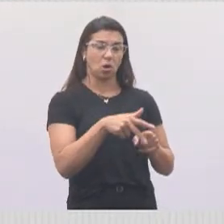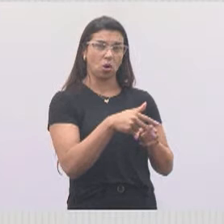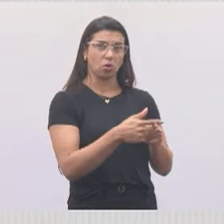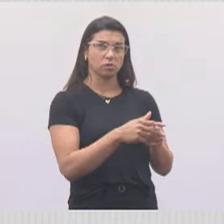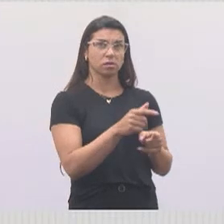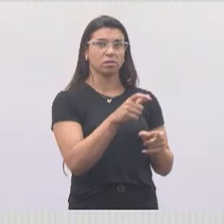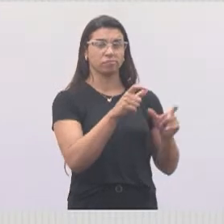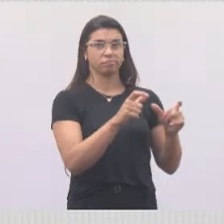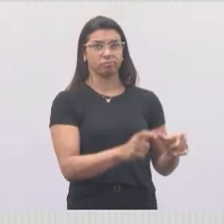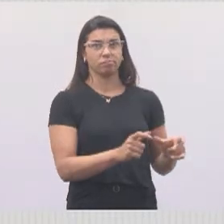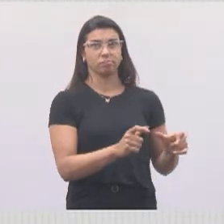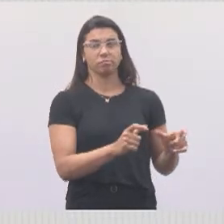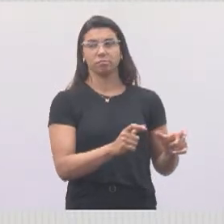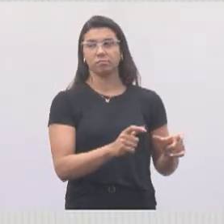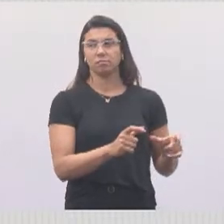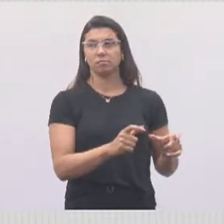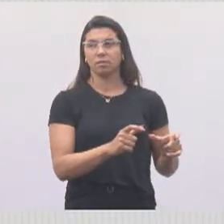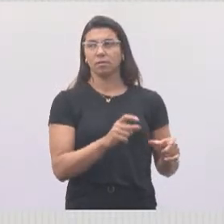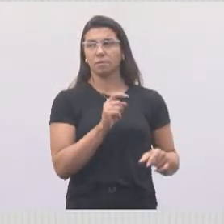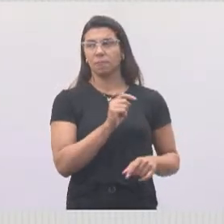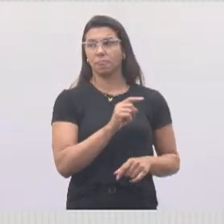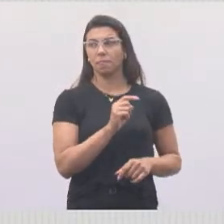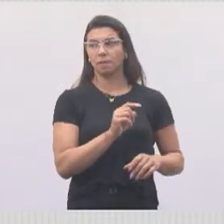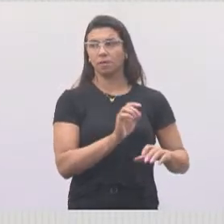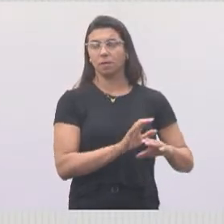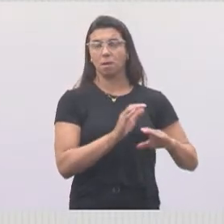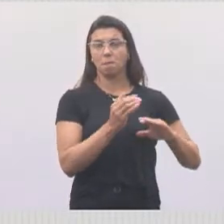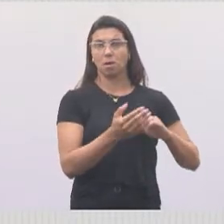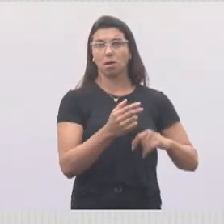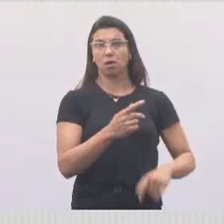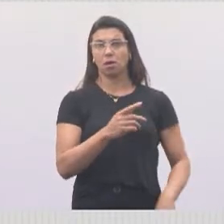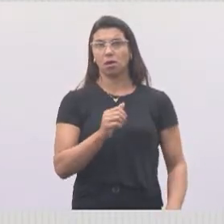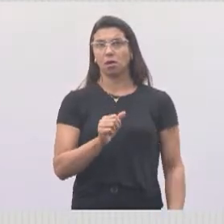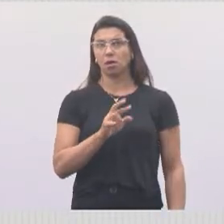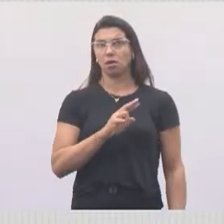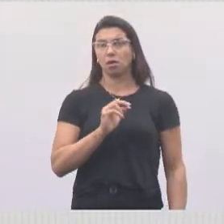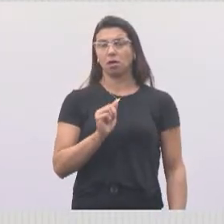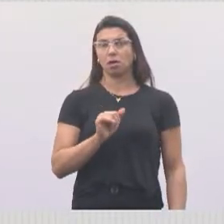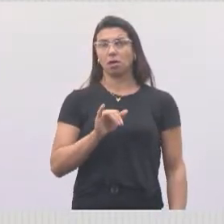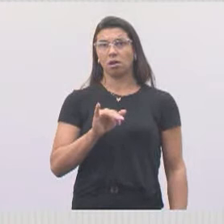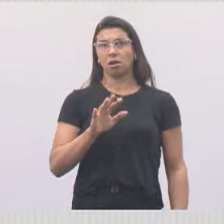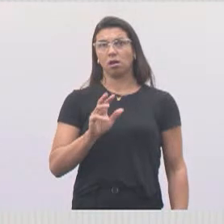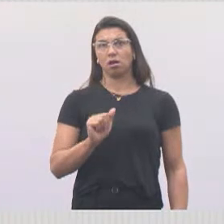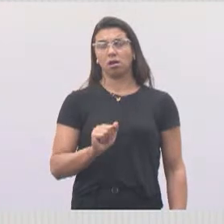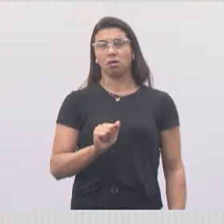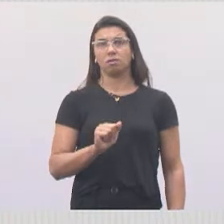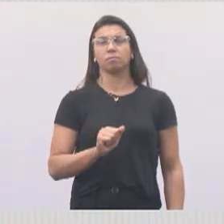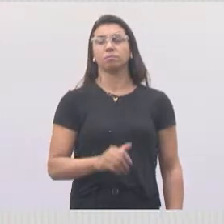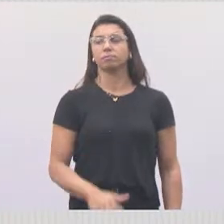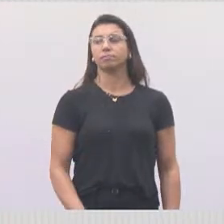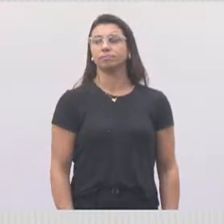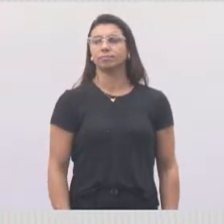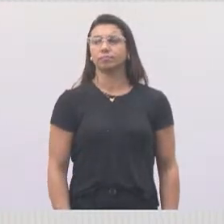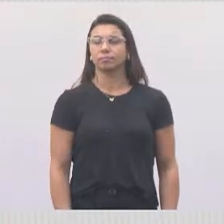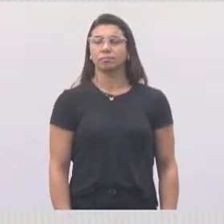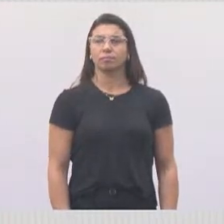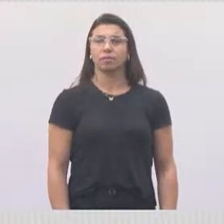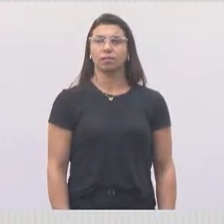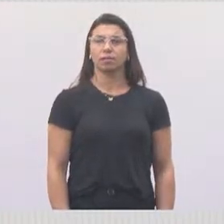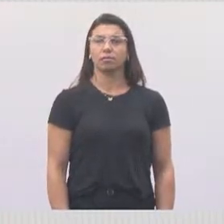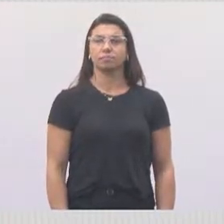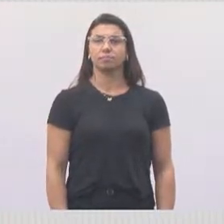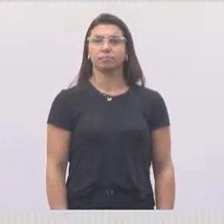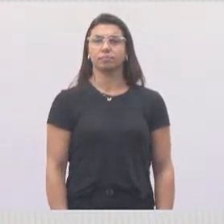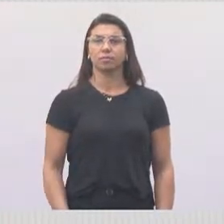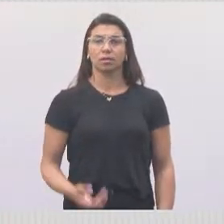tá bom? Borba Gato fica ali no Jardim Paraíba, paralela com a Avenida 9 de Julho, tá?